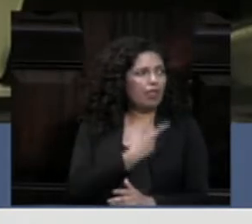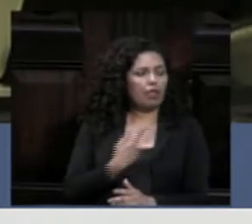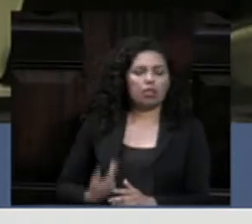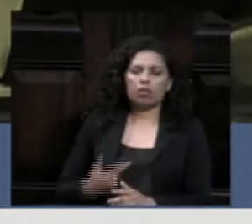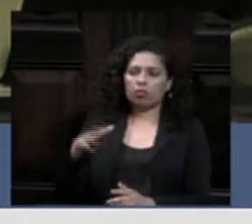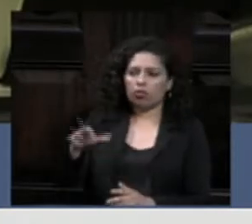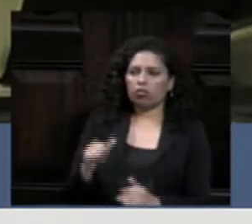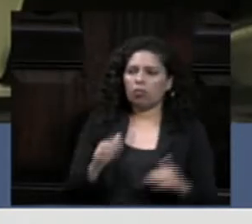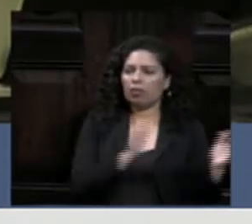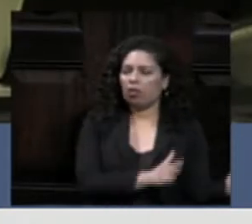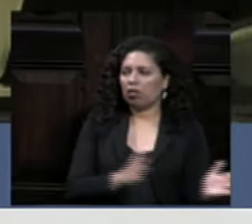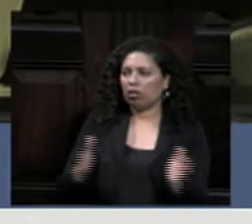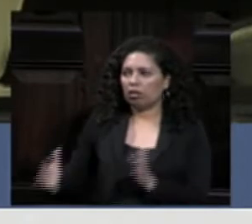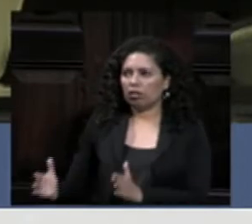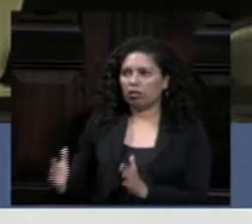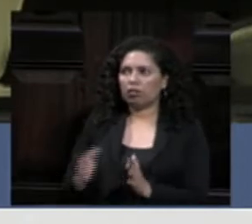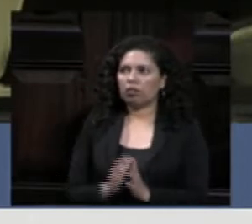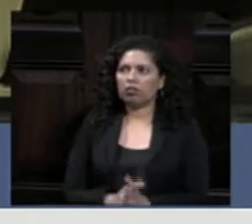à ordem